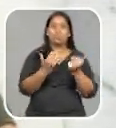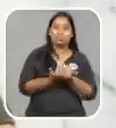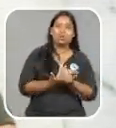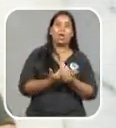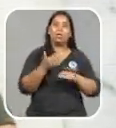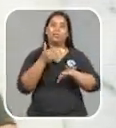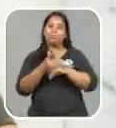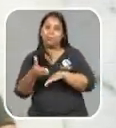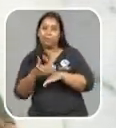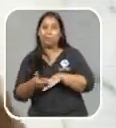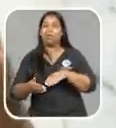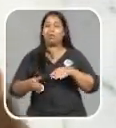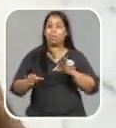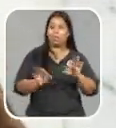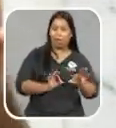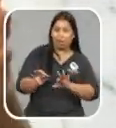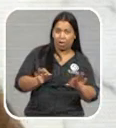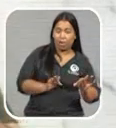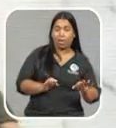Não cumpre isso. Fora